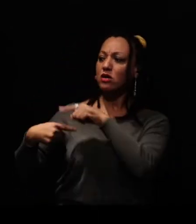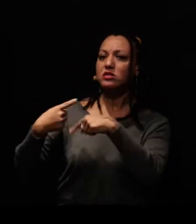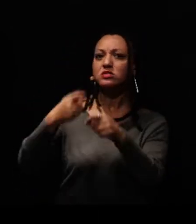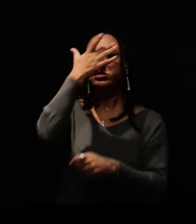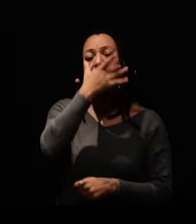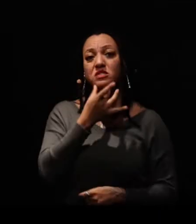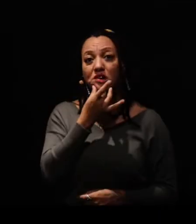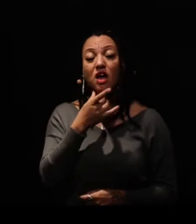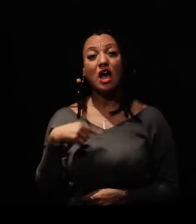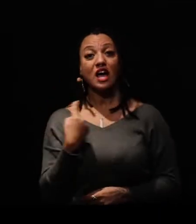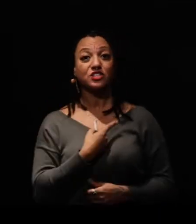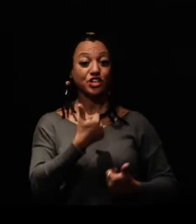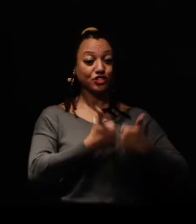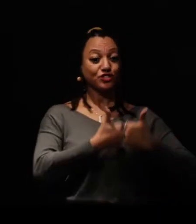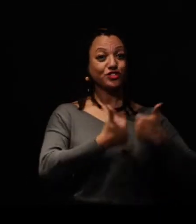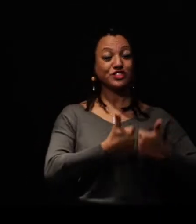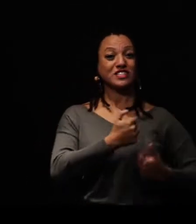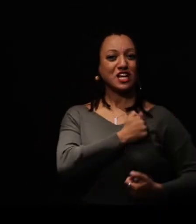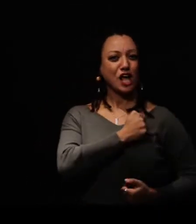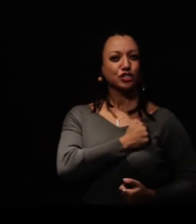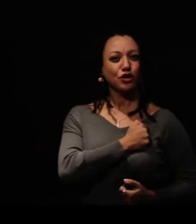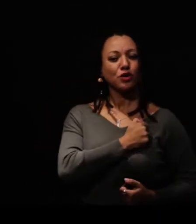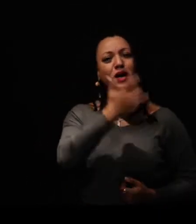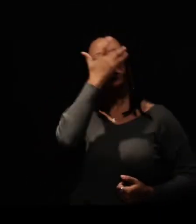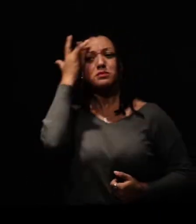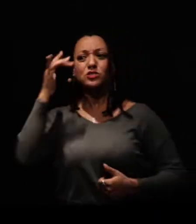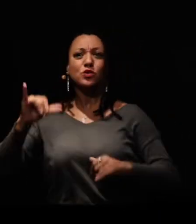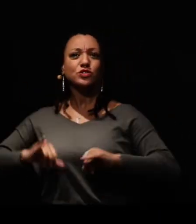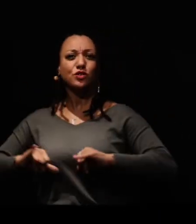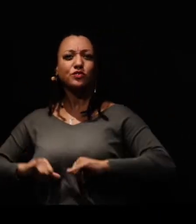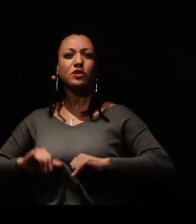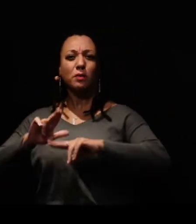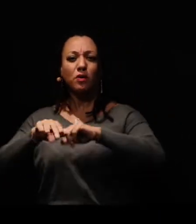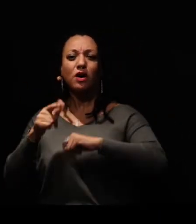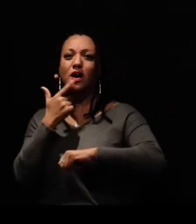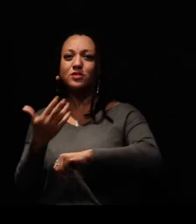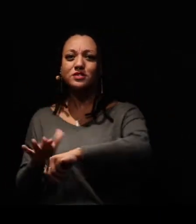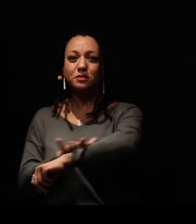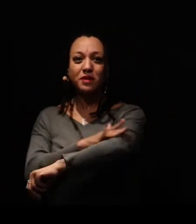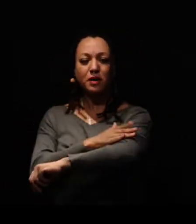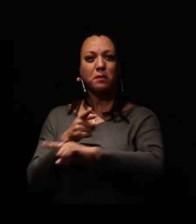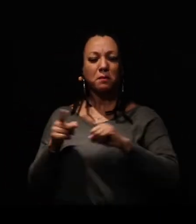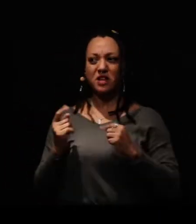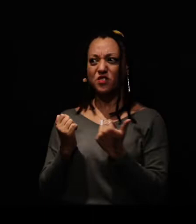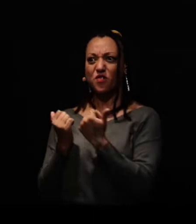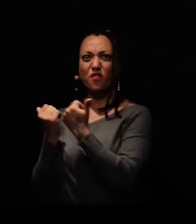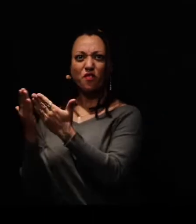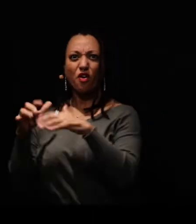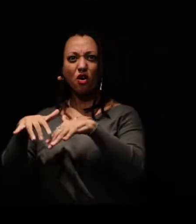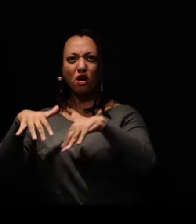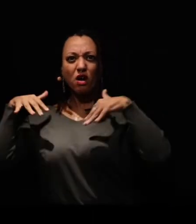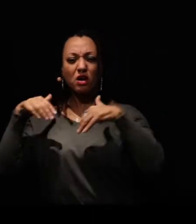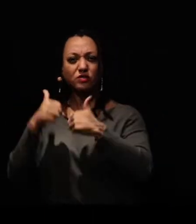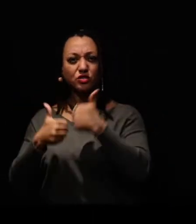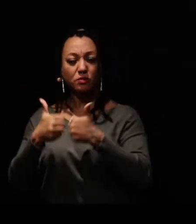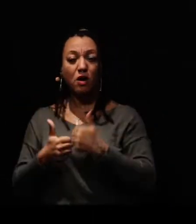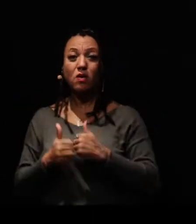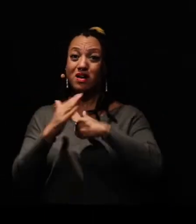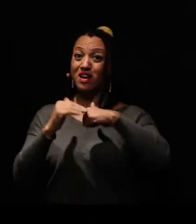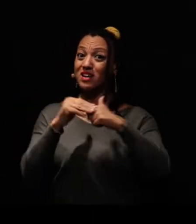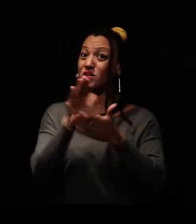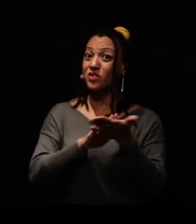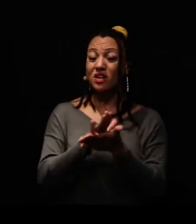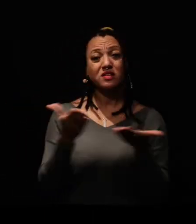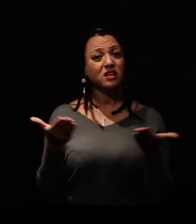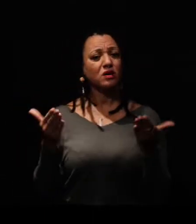herdado. Enquanto a gente torcia por um jogo onde as pessoas não sofriam pela cor da sua pele, mas vendo isso fora do estádio, não nos trataram com ternura.